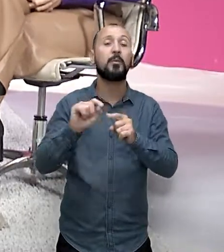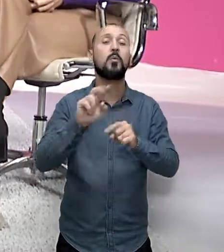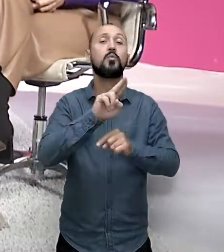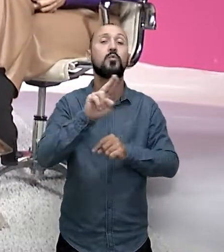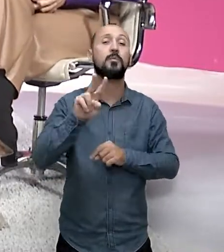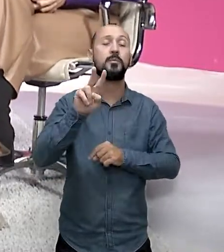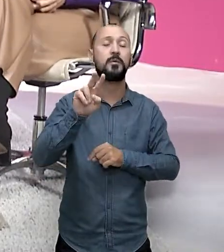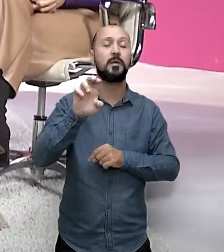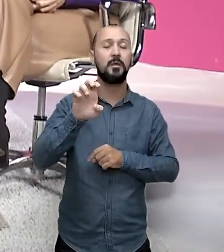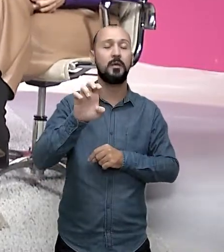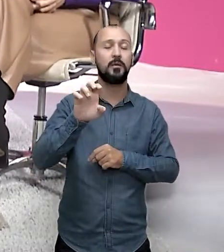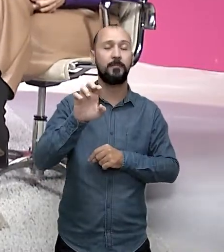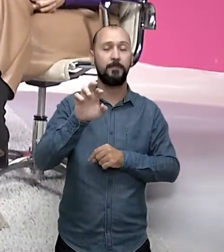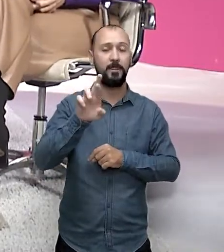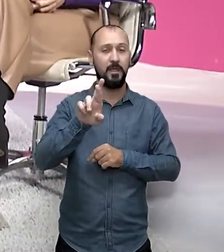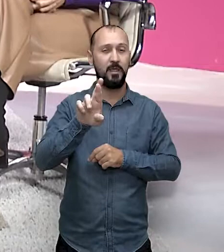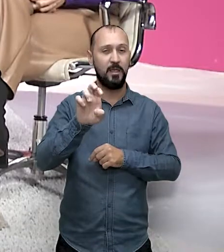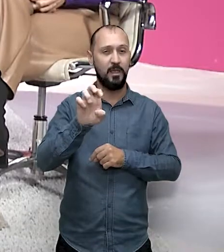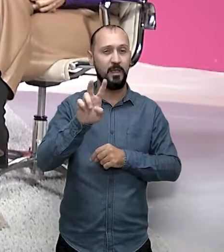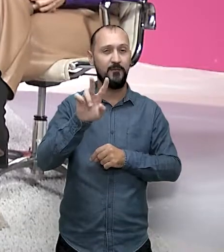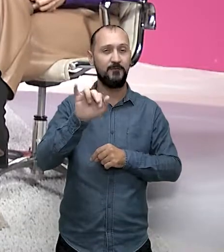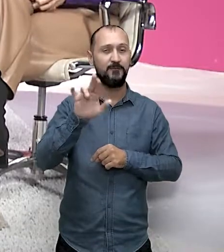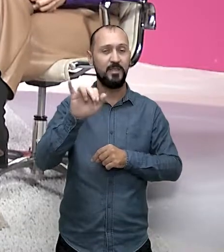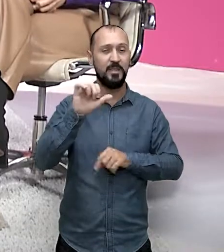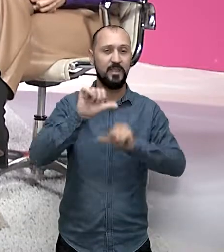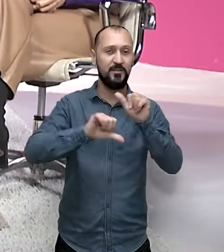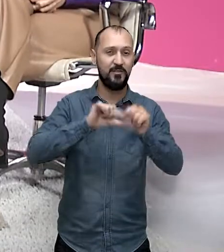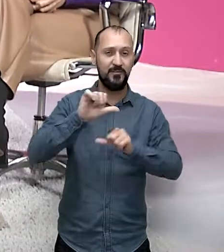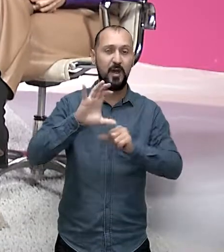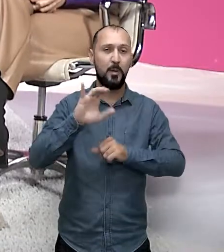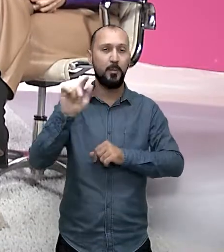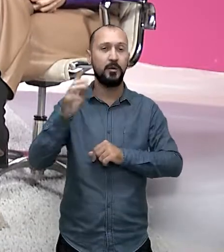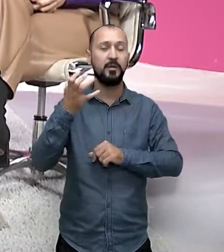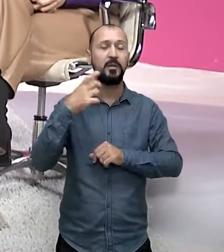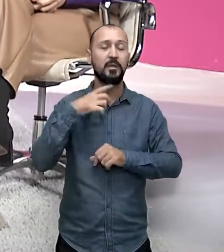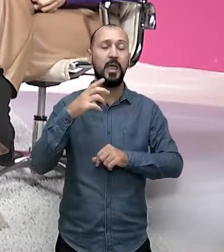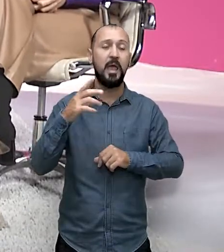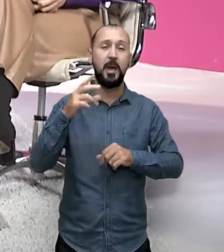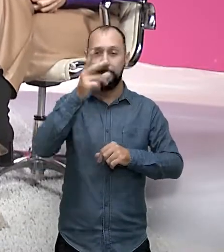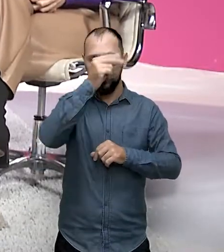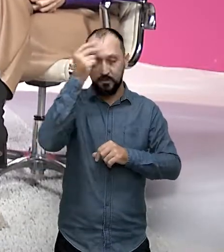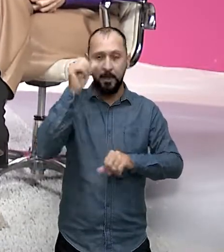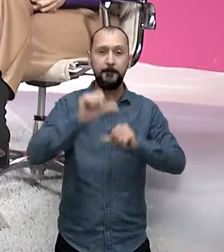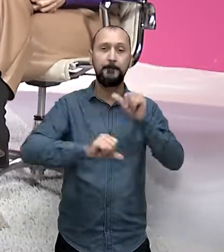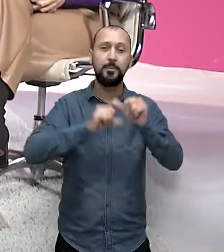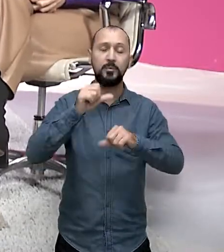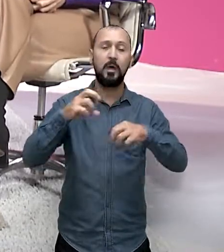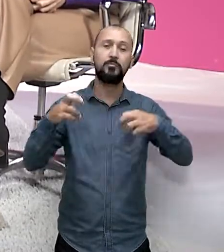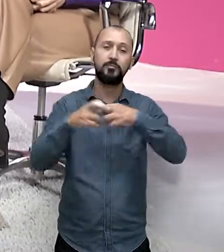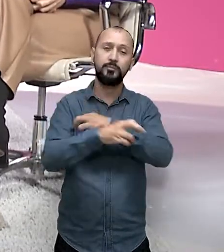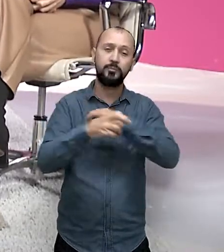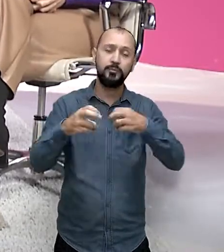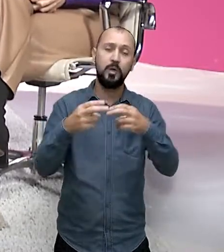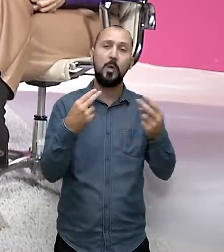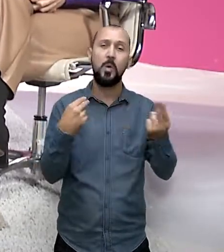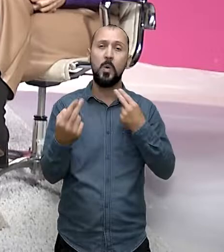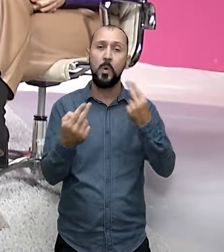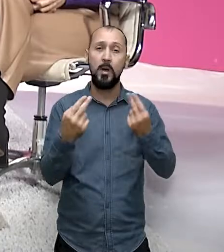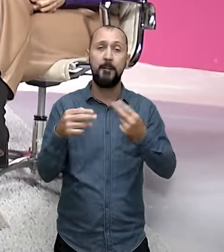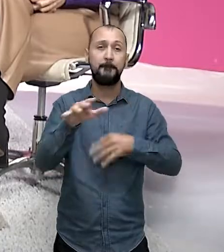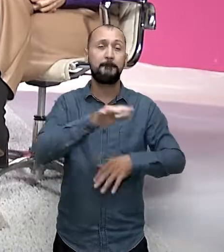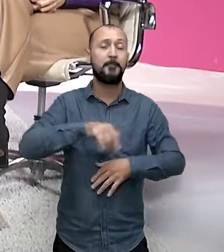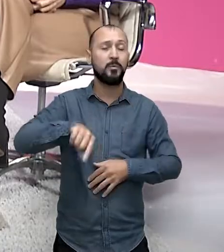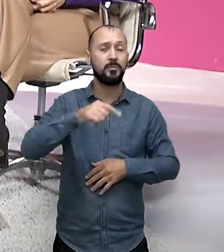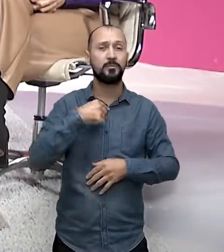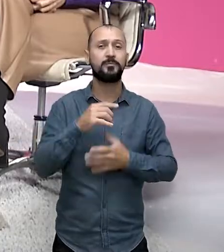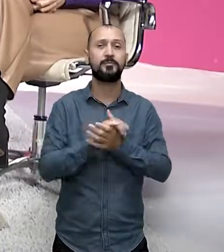ao Reviva Campo Grande, programa da Prefeitura que promete transformar a mobilidade urbana para todos os usuários do